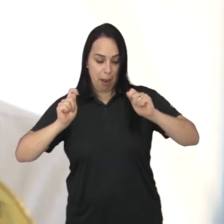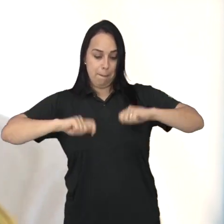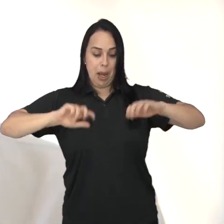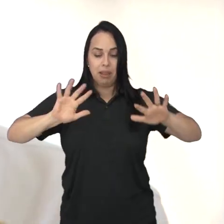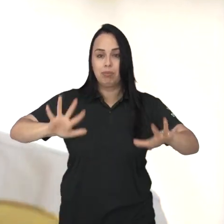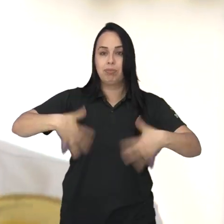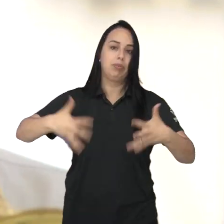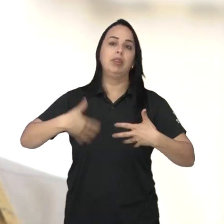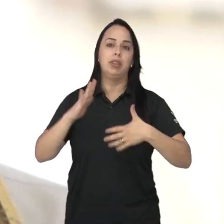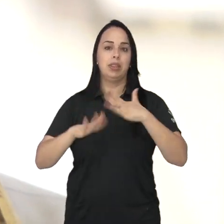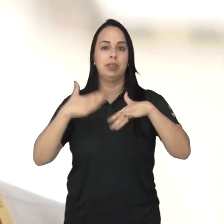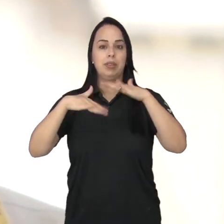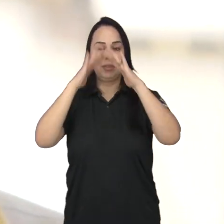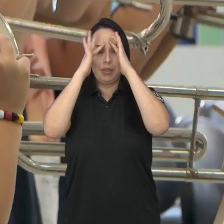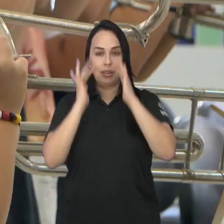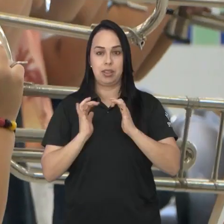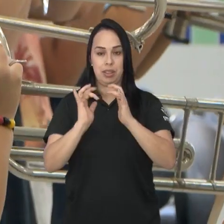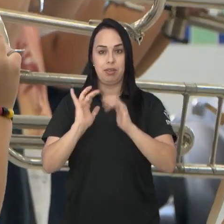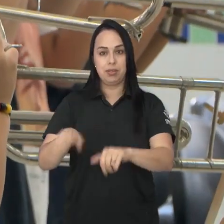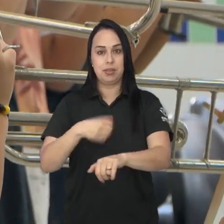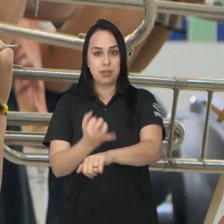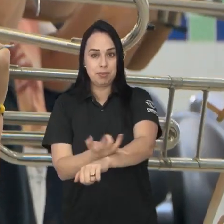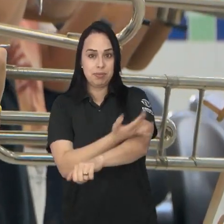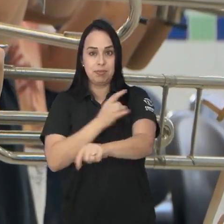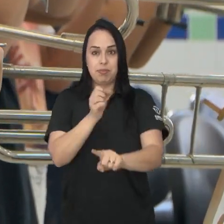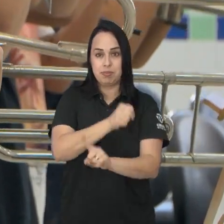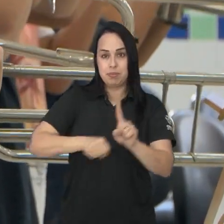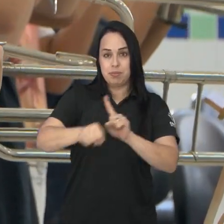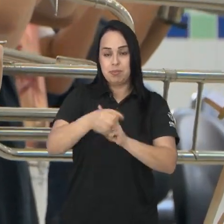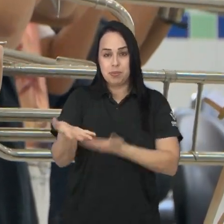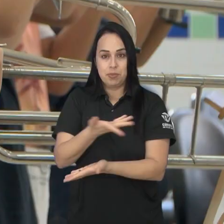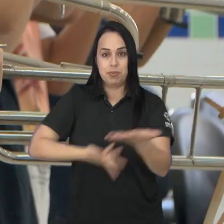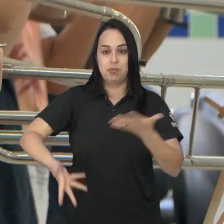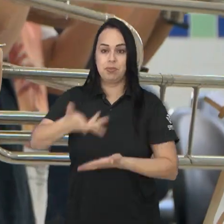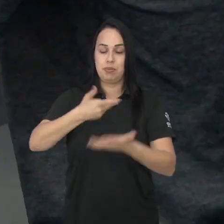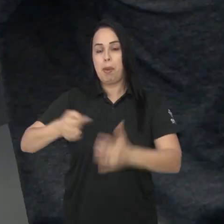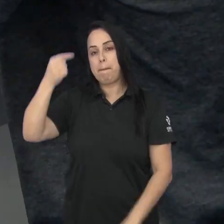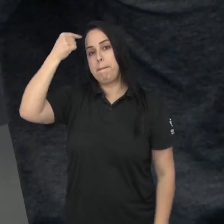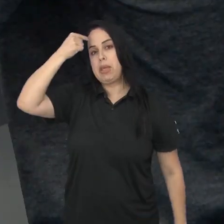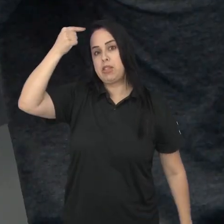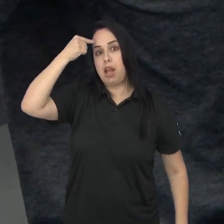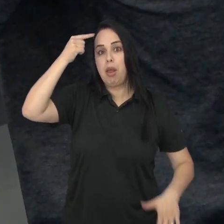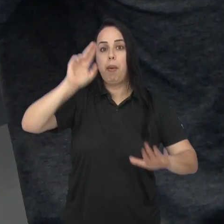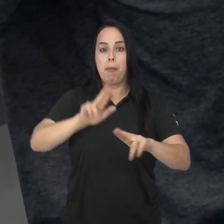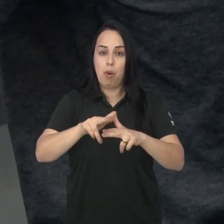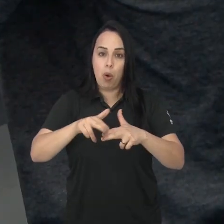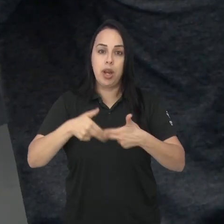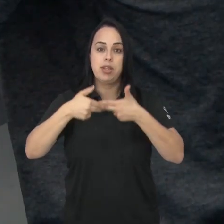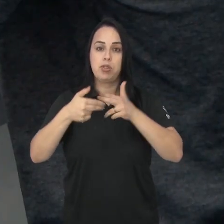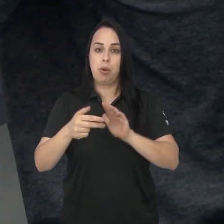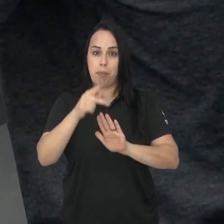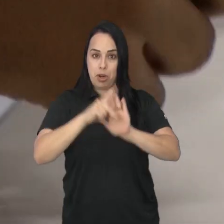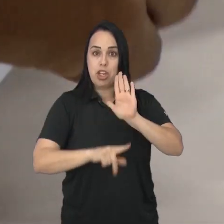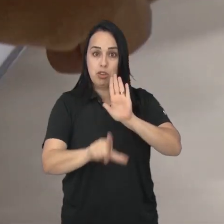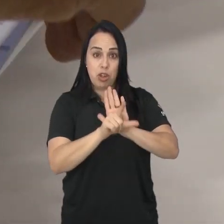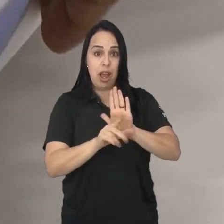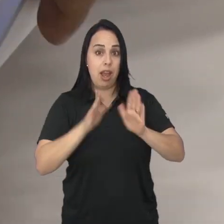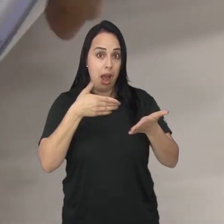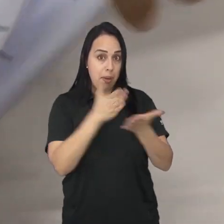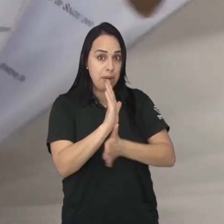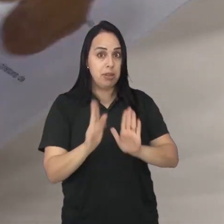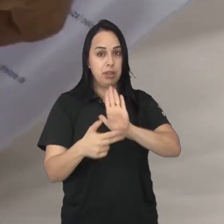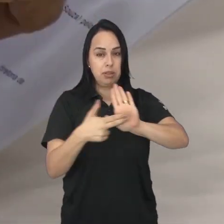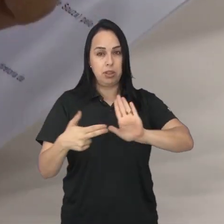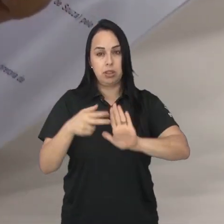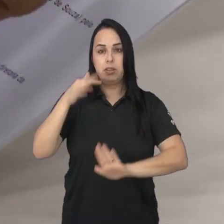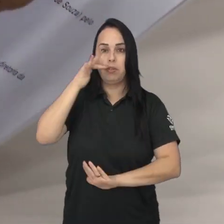de estimular o desenvolvimento cognitivo, emocional e social das crianças. Pensando nisso, um projeto de lei aprovado,